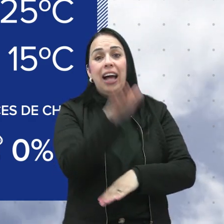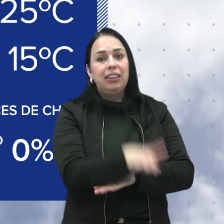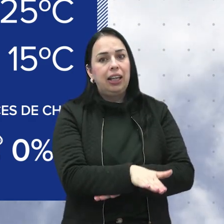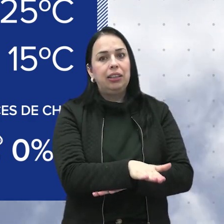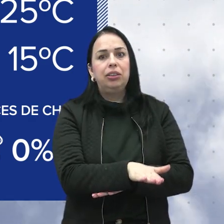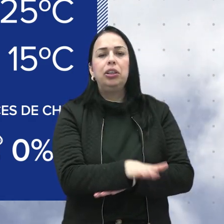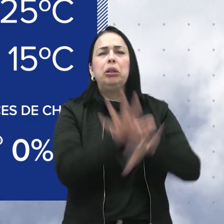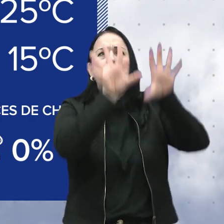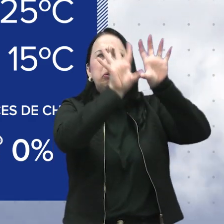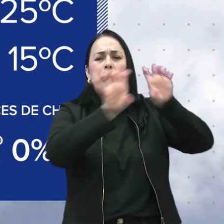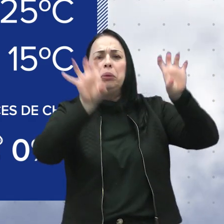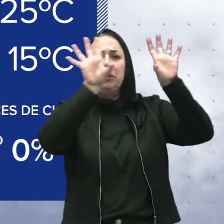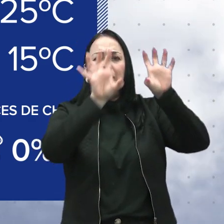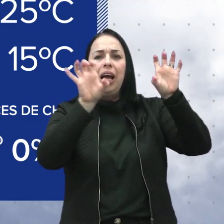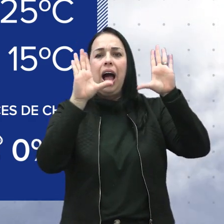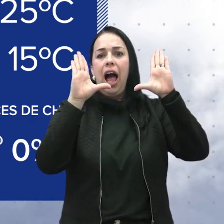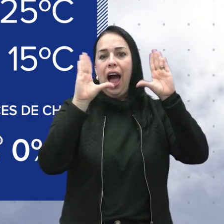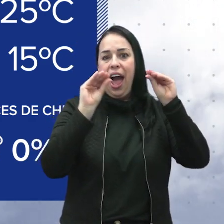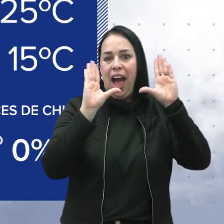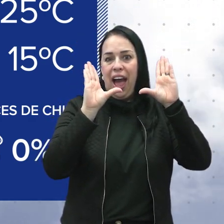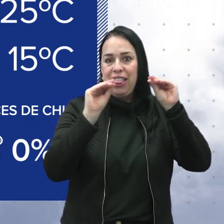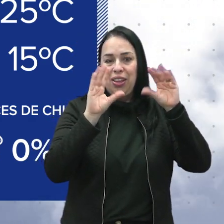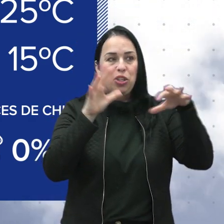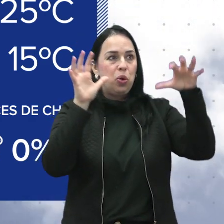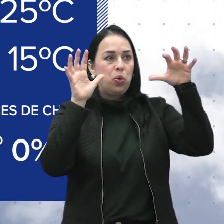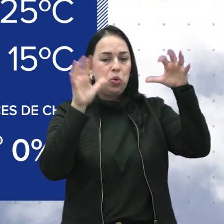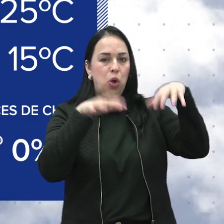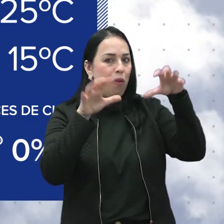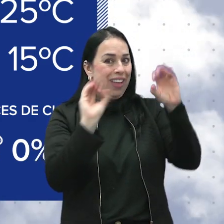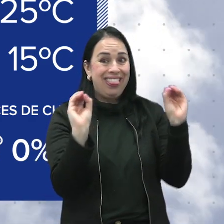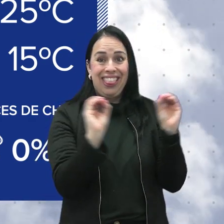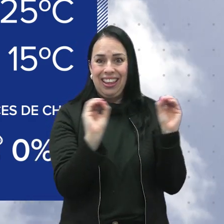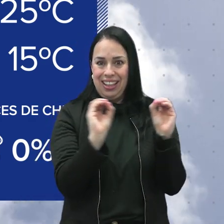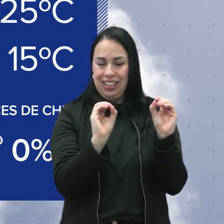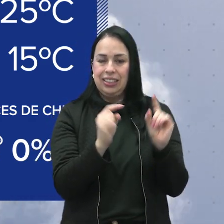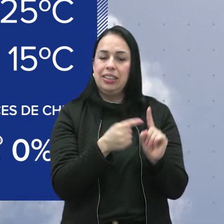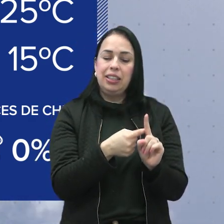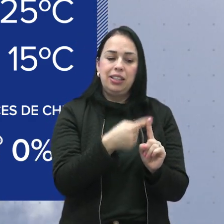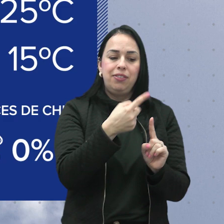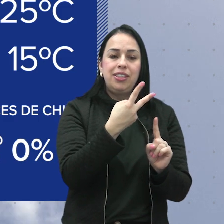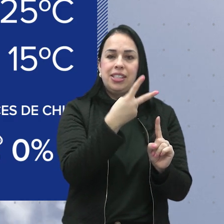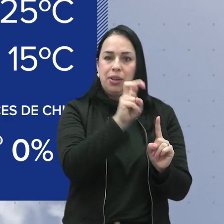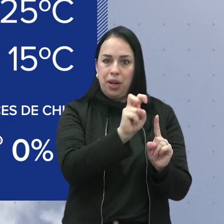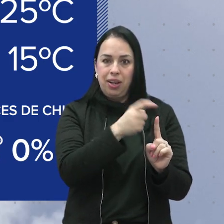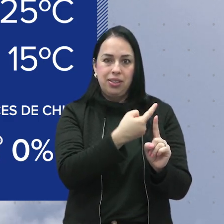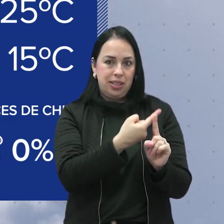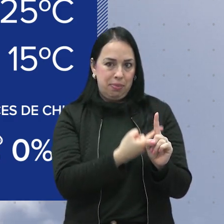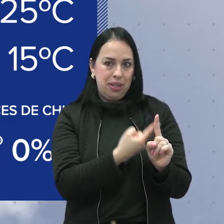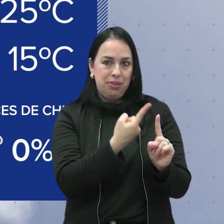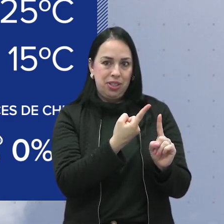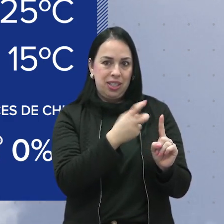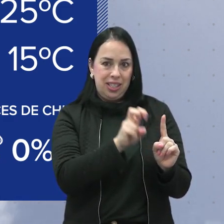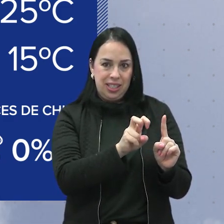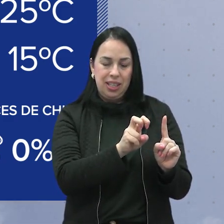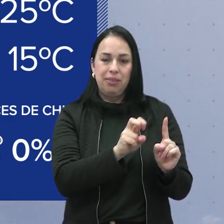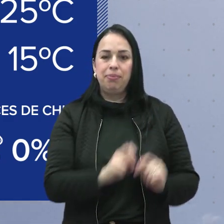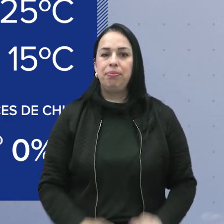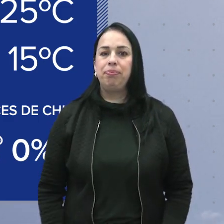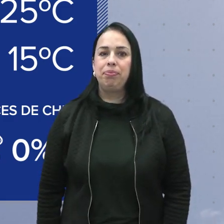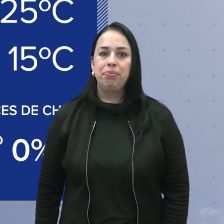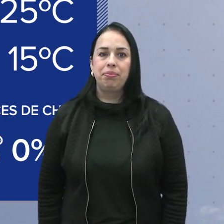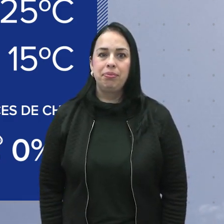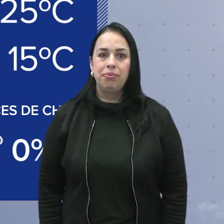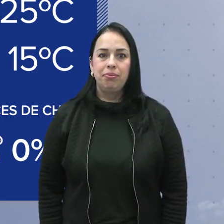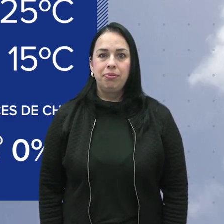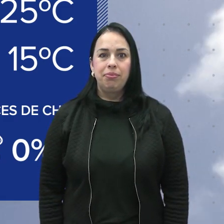À tarde, o tempo ficará nublado. À noite, sem previsão de tempo chuvoso. A máxima será de 25 graus, a mínima de